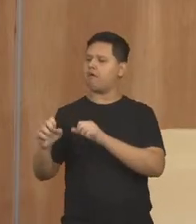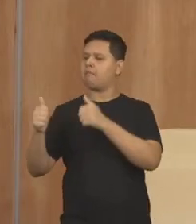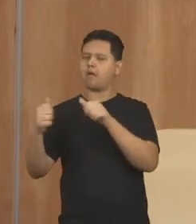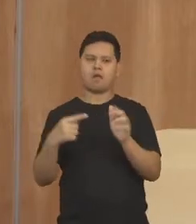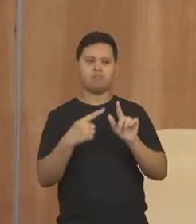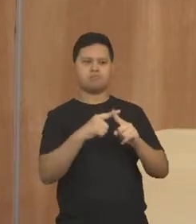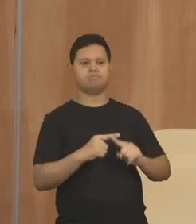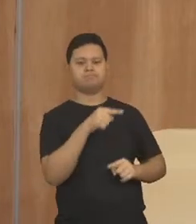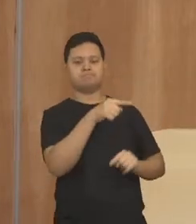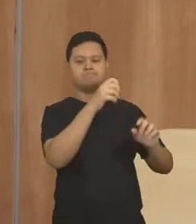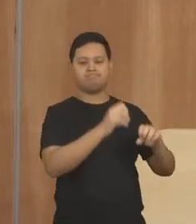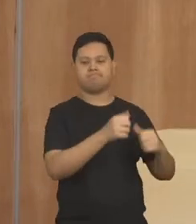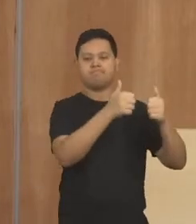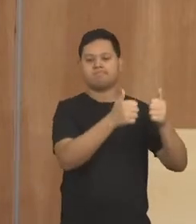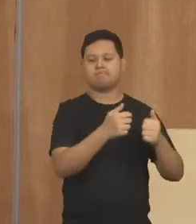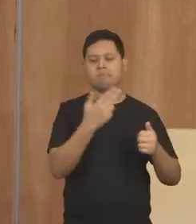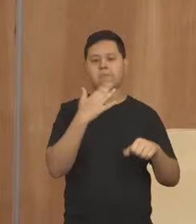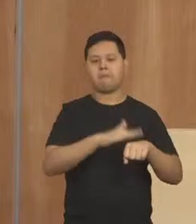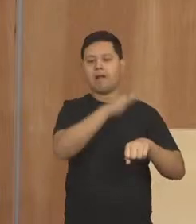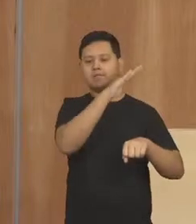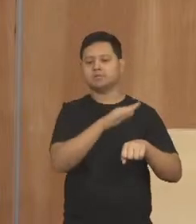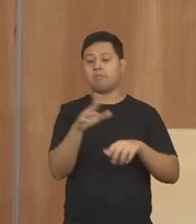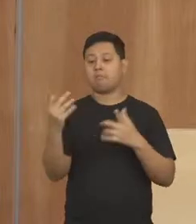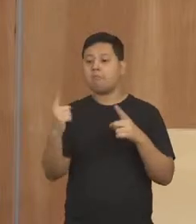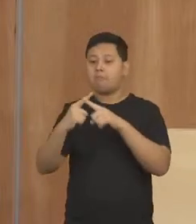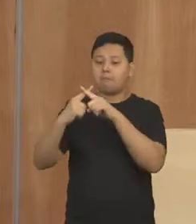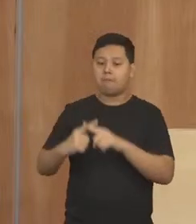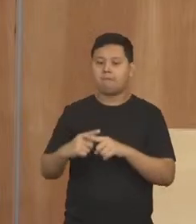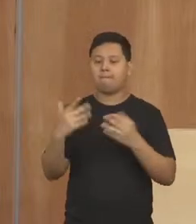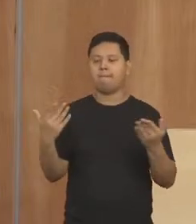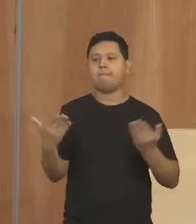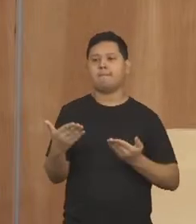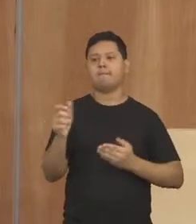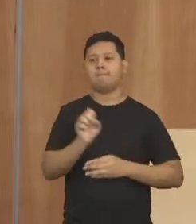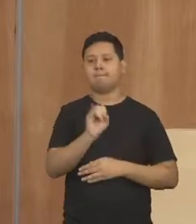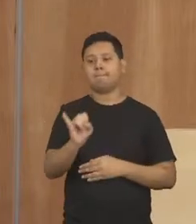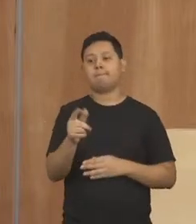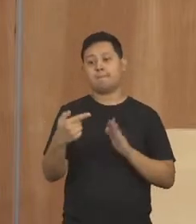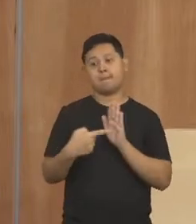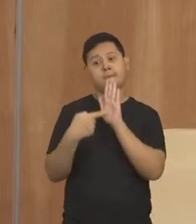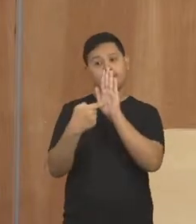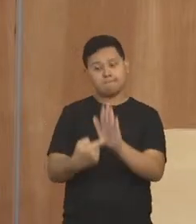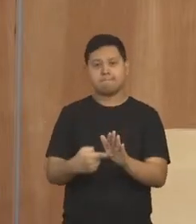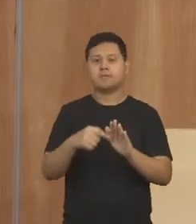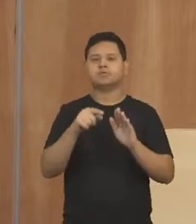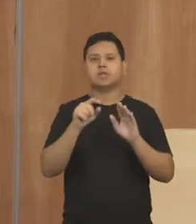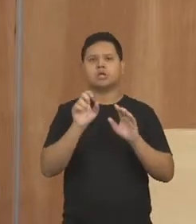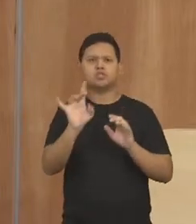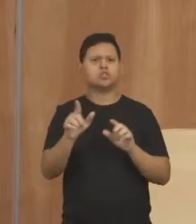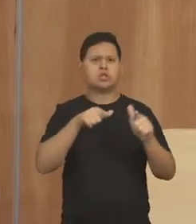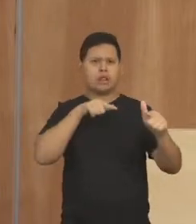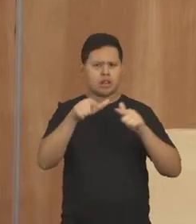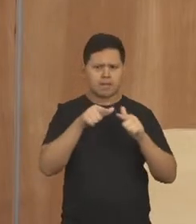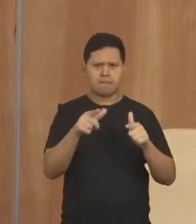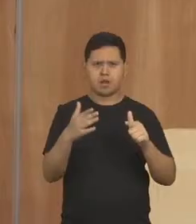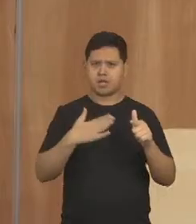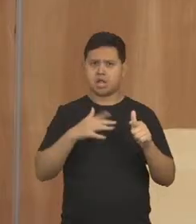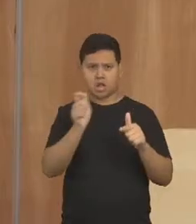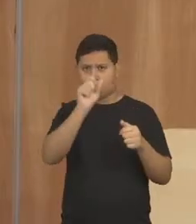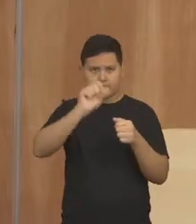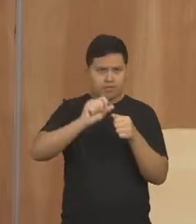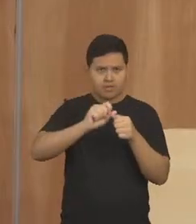já disse aqui numa outra oportunidade e repito que se for para mostrar trabalho e não para de fato trabalhar, para mim não vale a